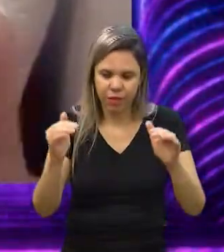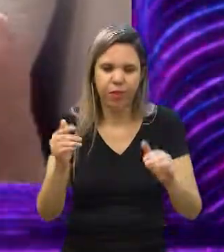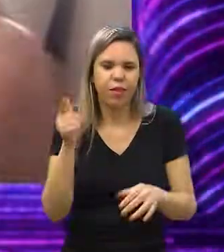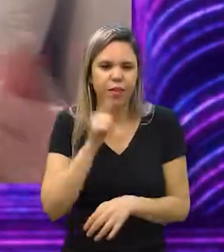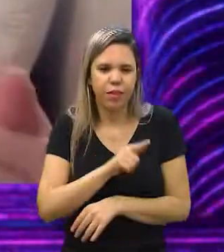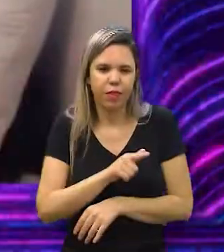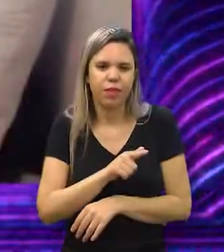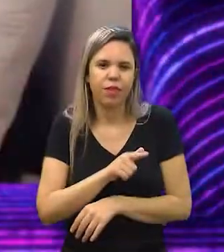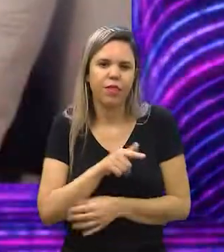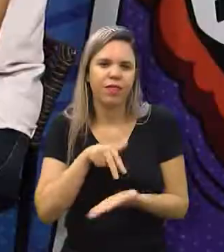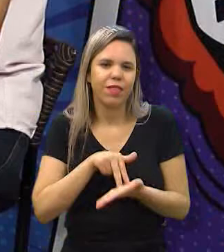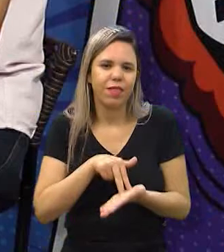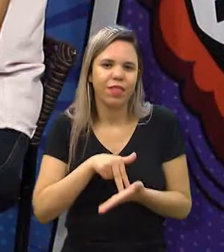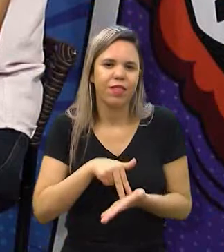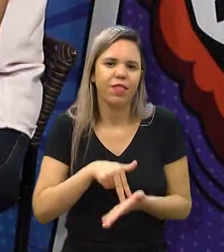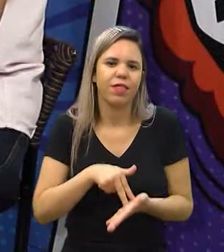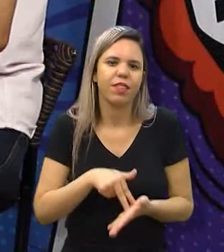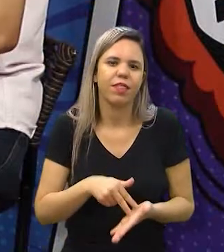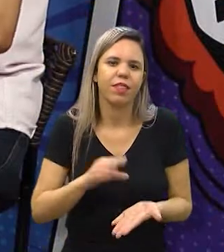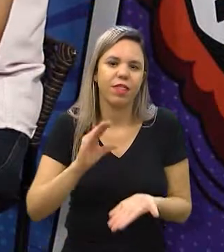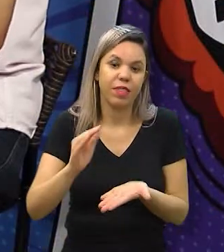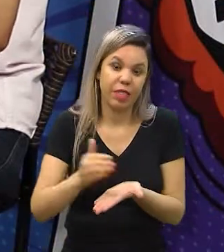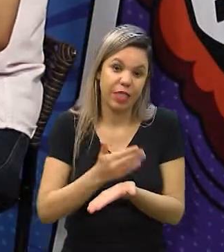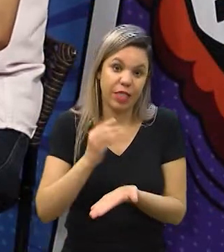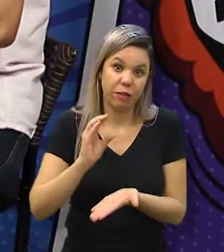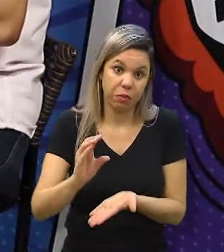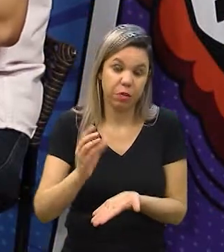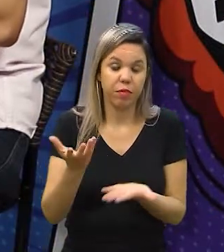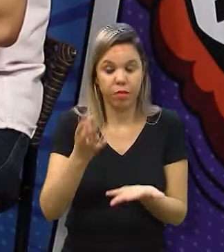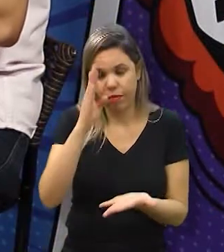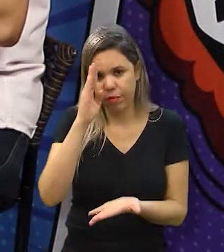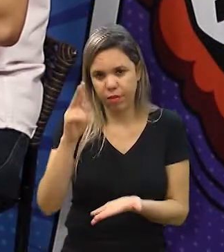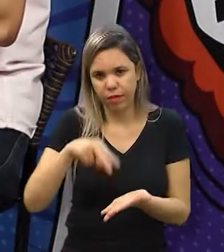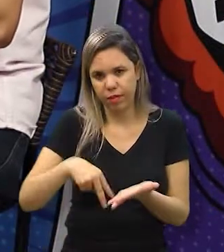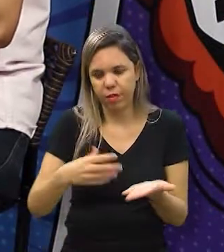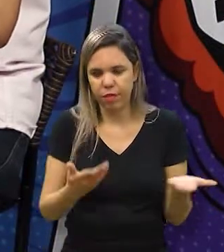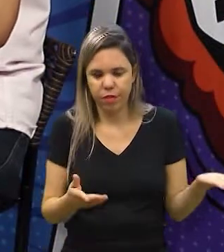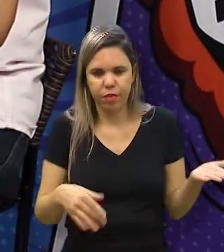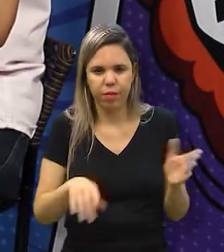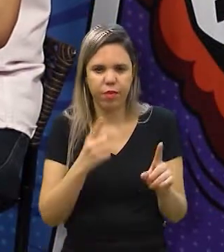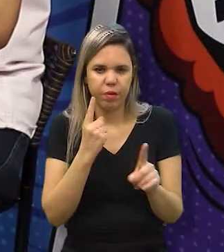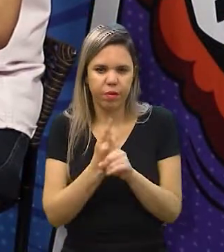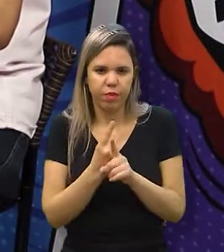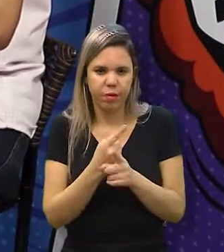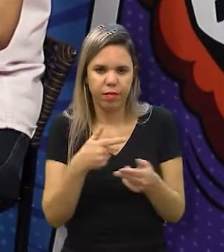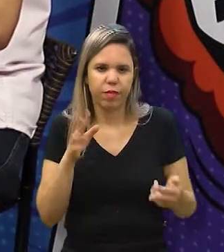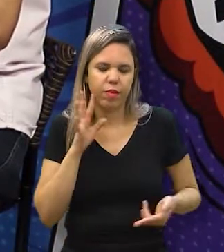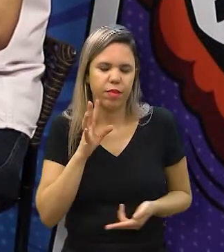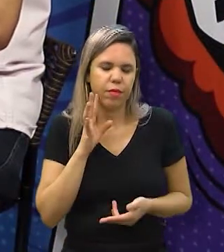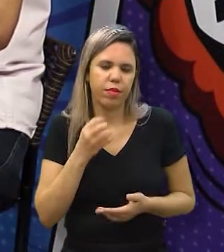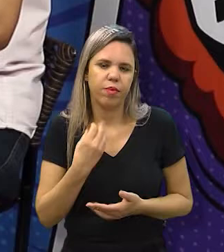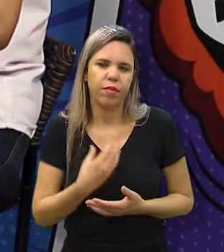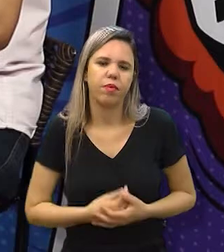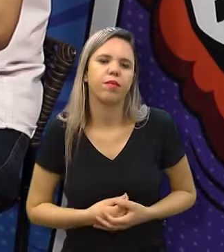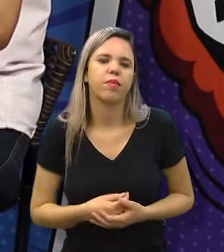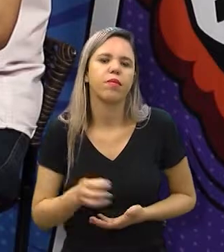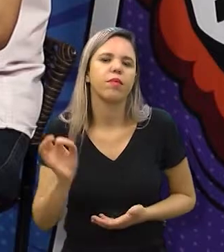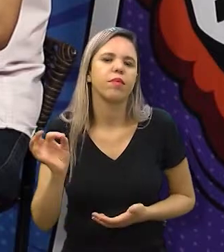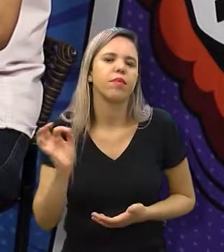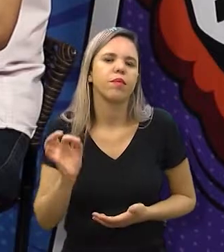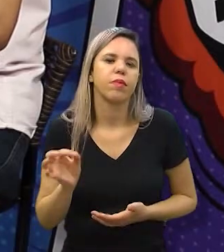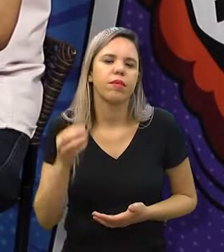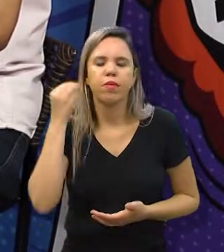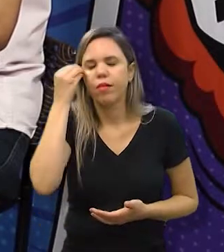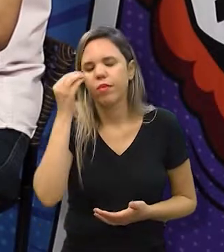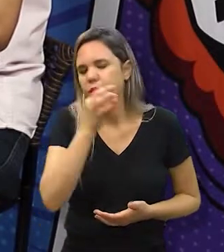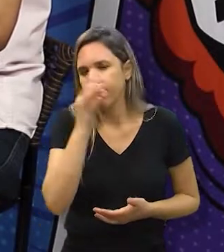foi resgatada, está firme em Virkadás. Então, para quem quiser ler Virkadás, aí vai encontrar uma coisa muito bacana. Eu tenho